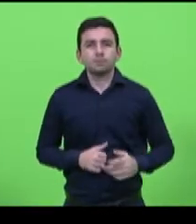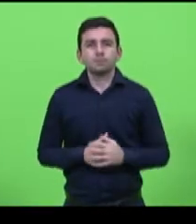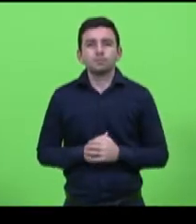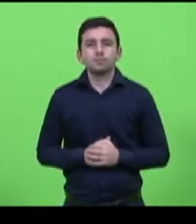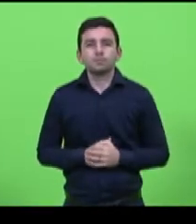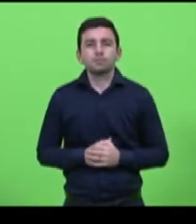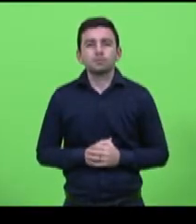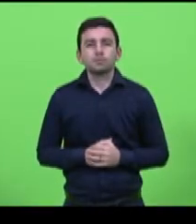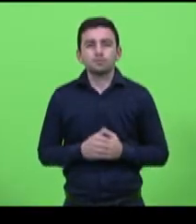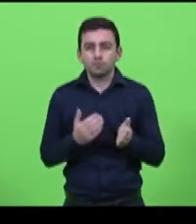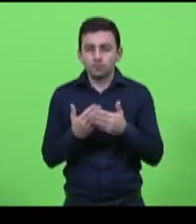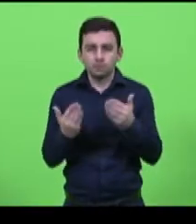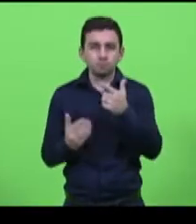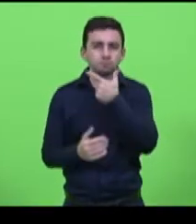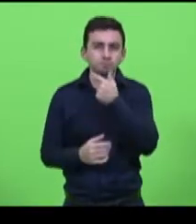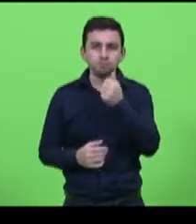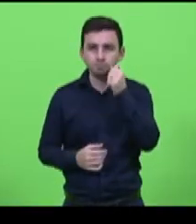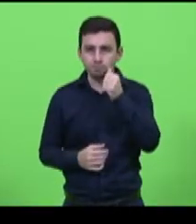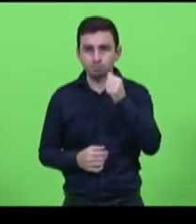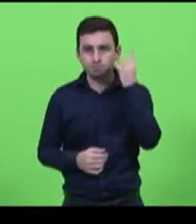Senhor presidente, senhoras e senhores deputados,